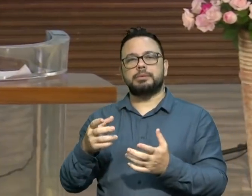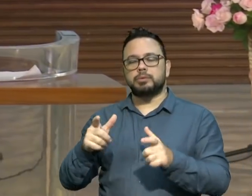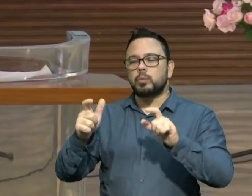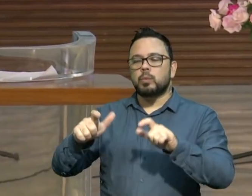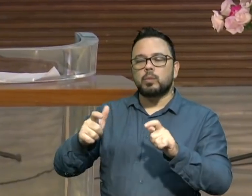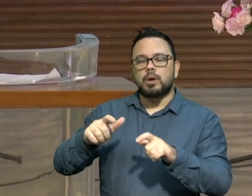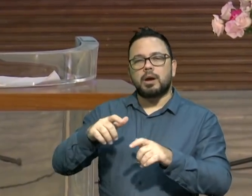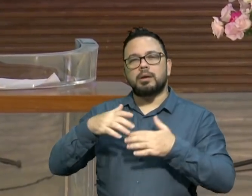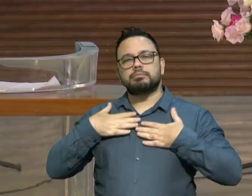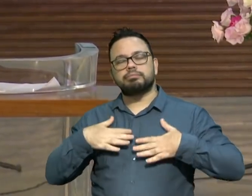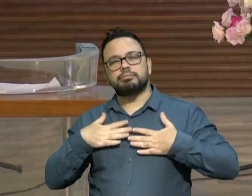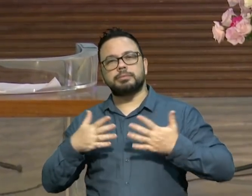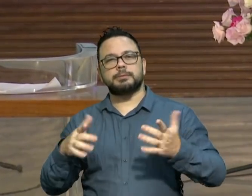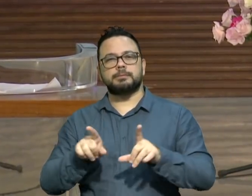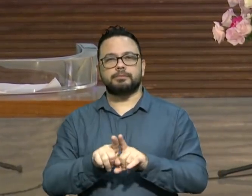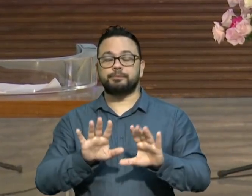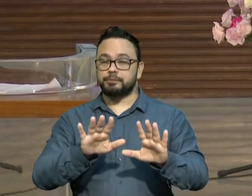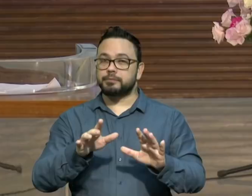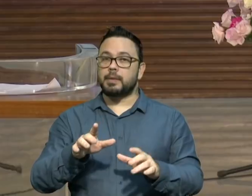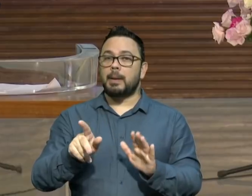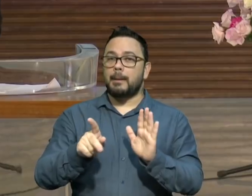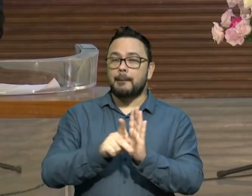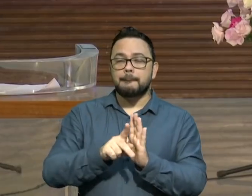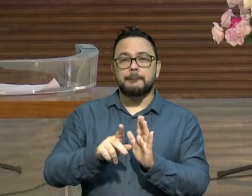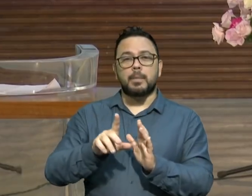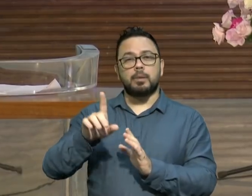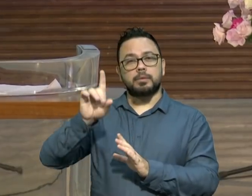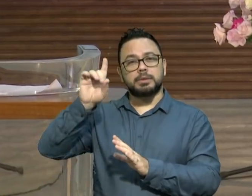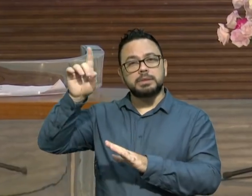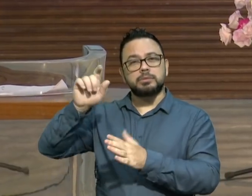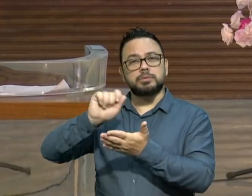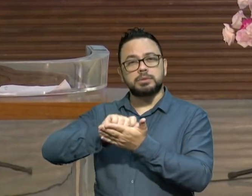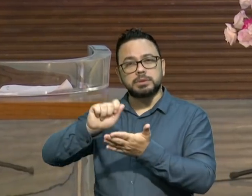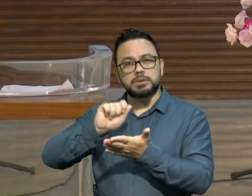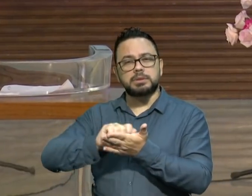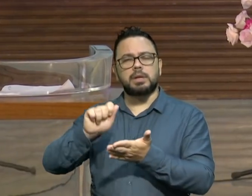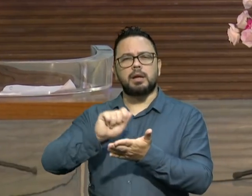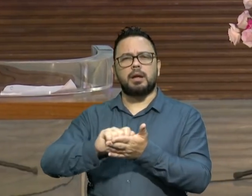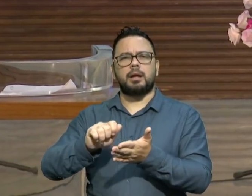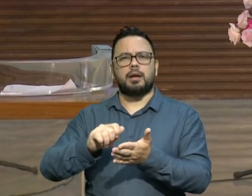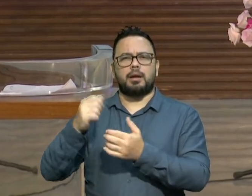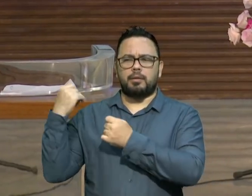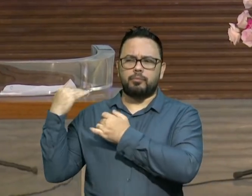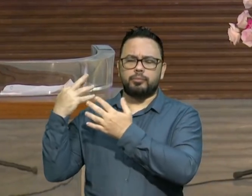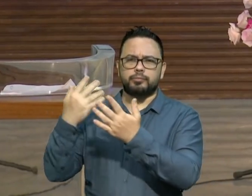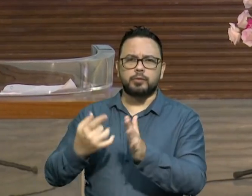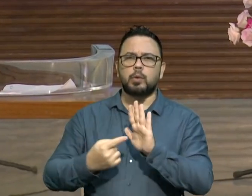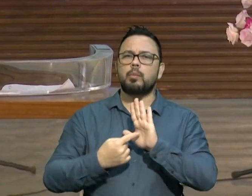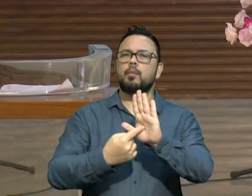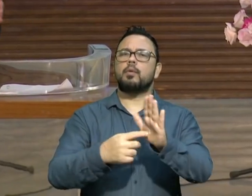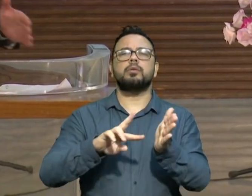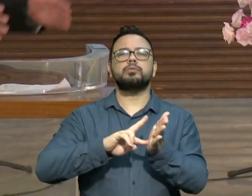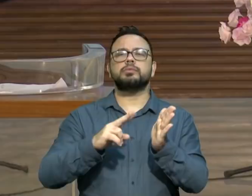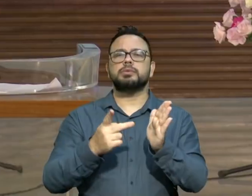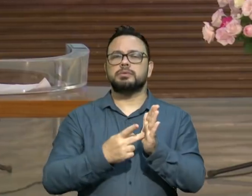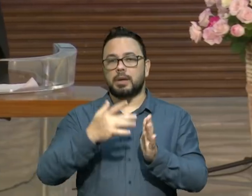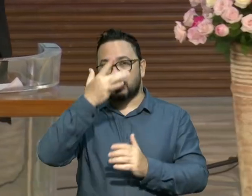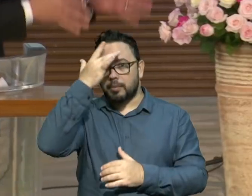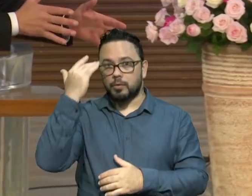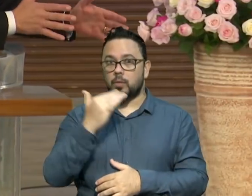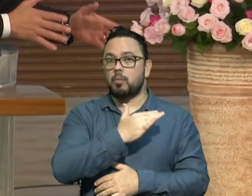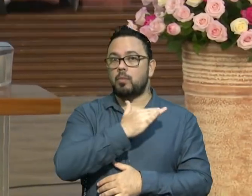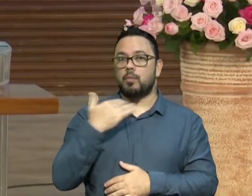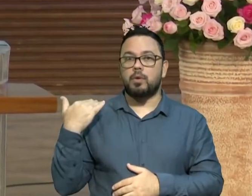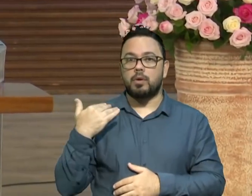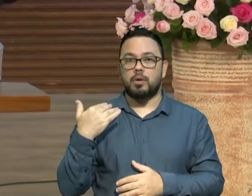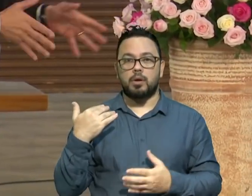Deus e a palavra do senhor no seu original fala exatamente do que a doutrina a pessoa morre vai